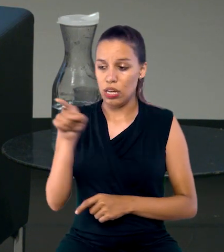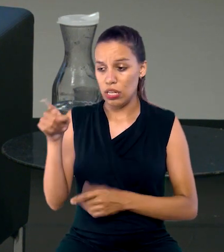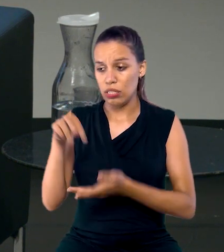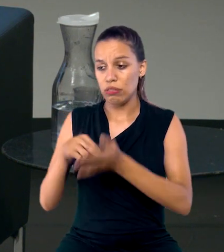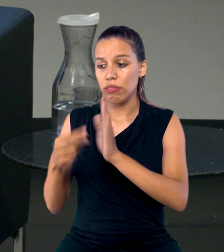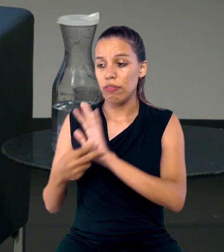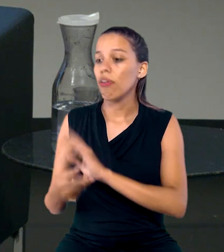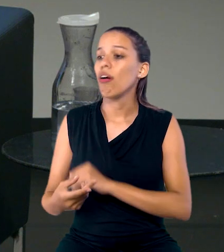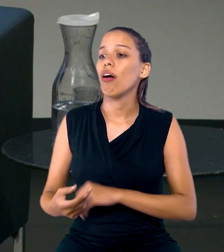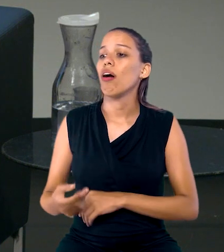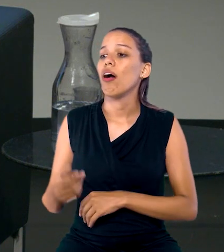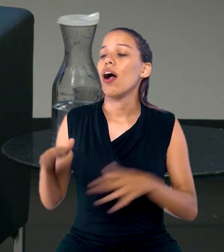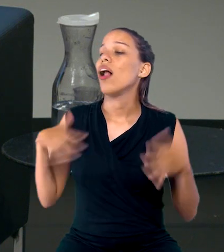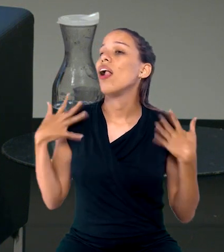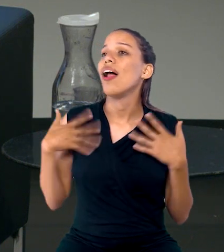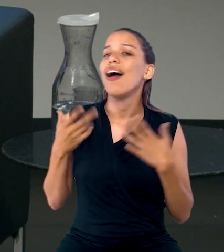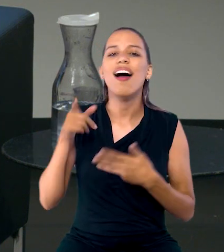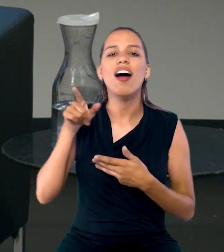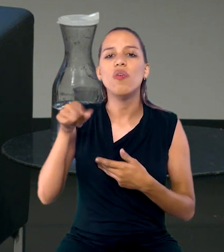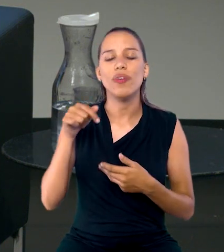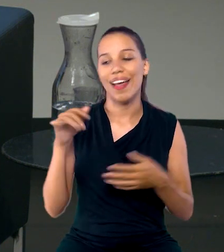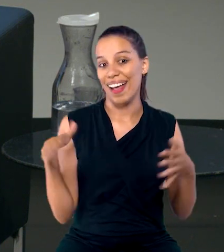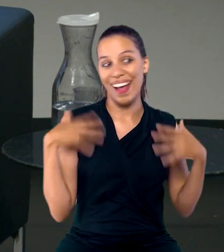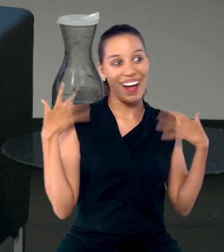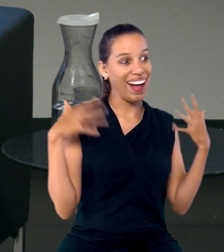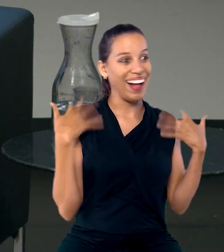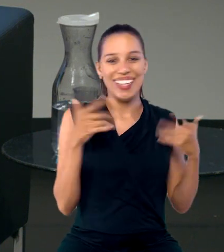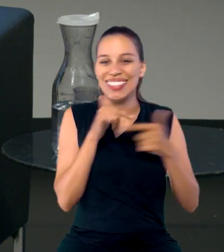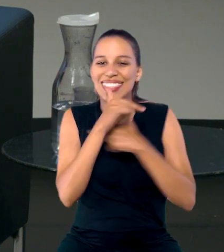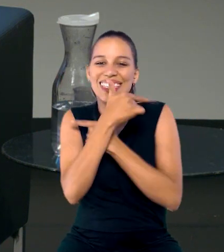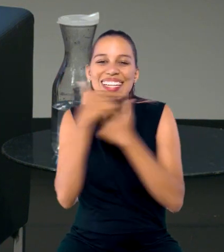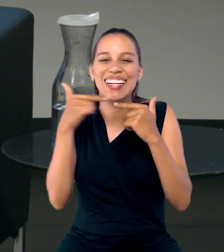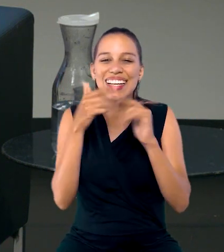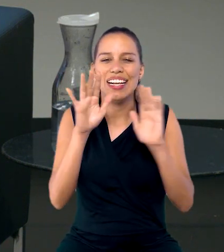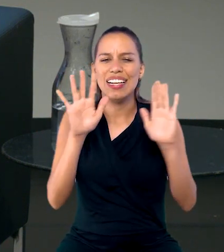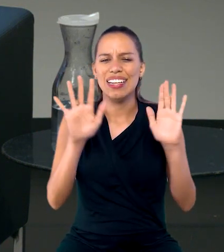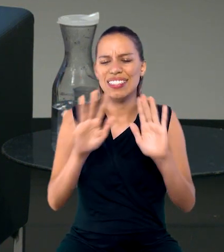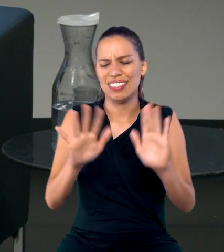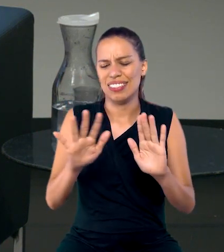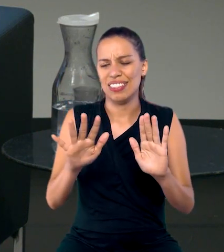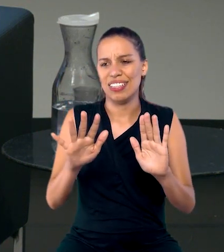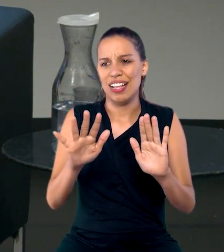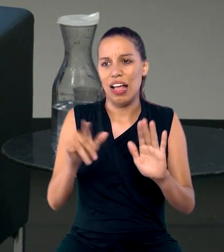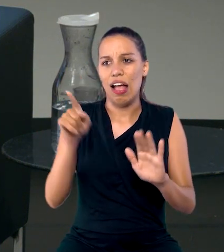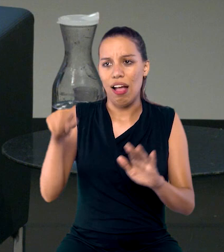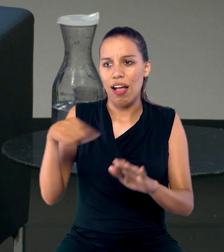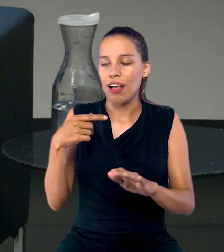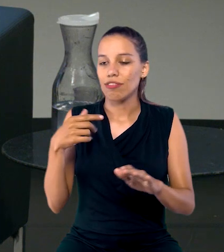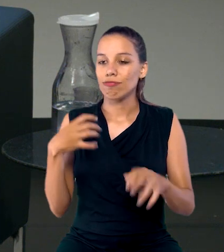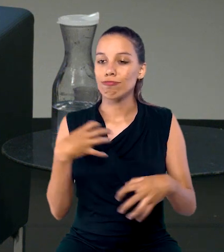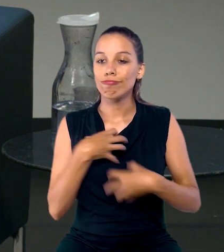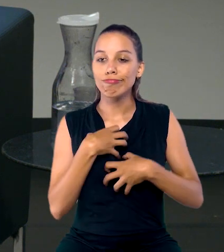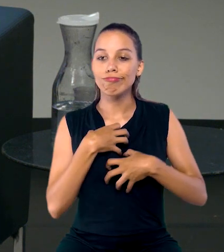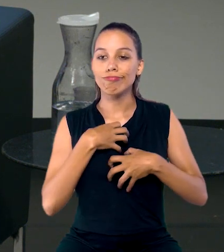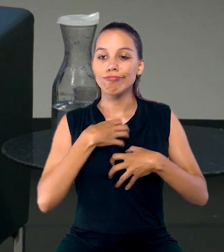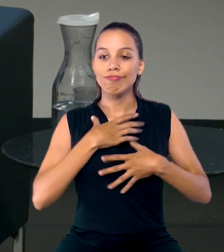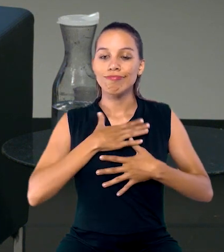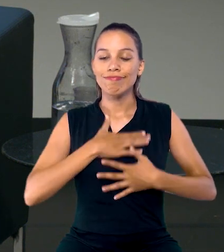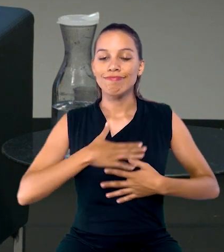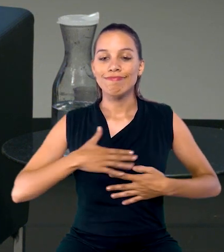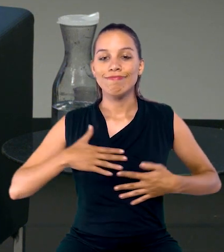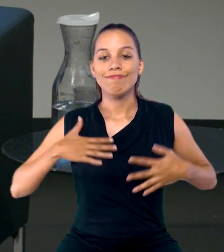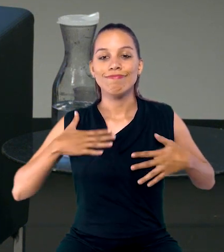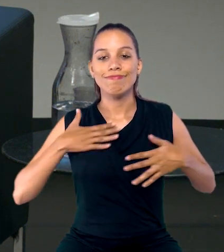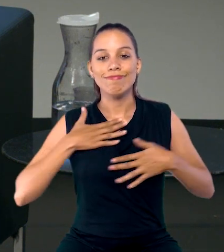buscar a vida. É disso que se trata. Não é alegria como uma coisa de consumo. Não, é uma alegria